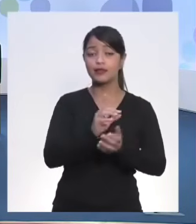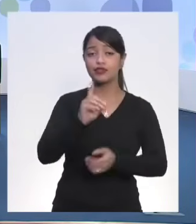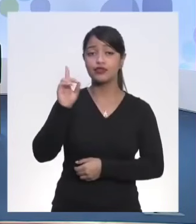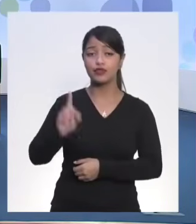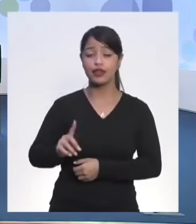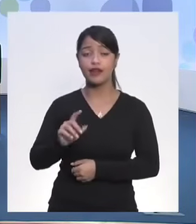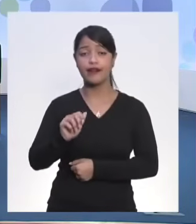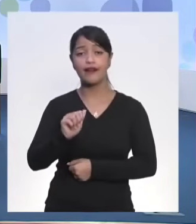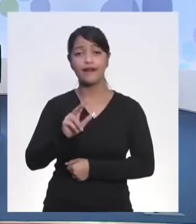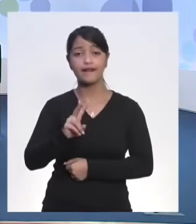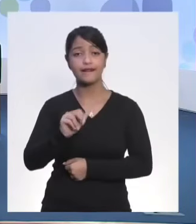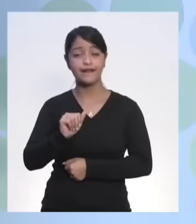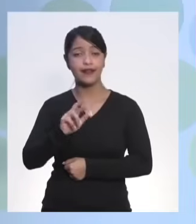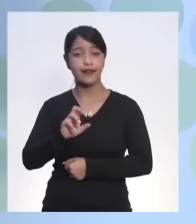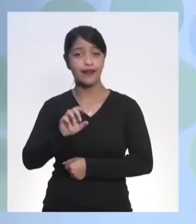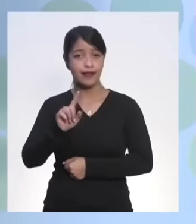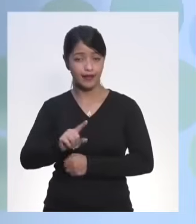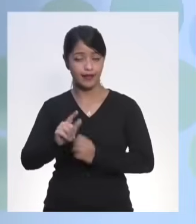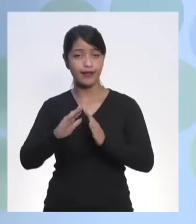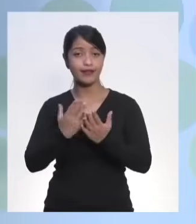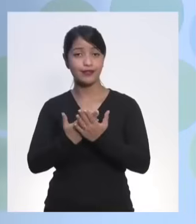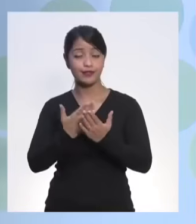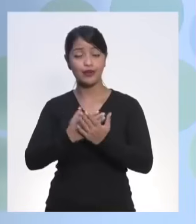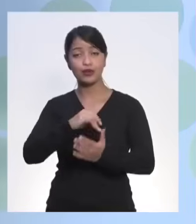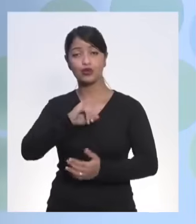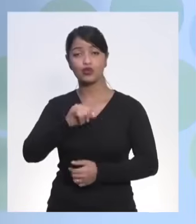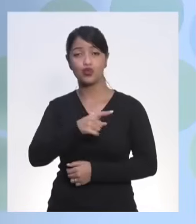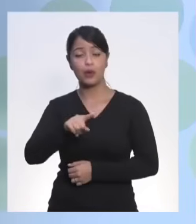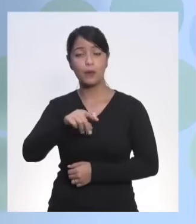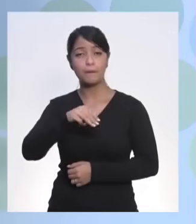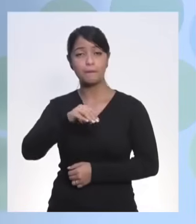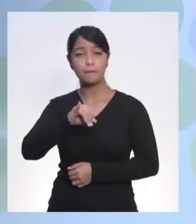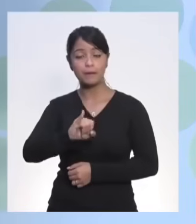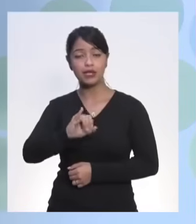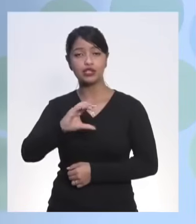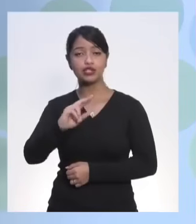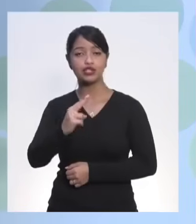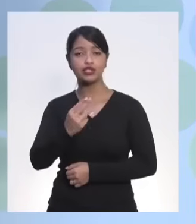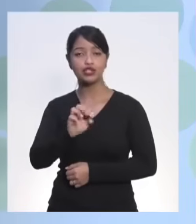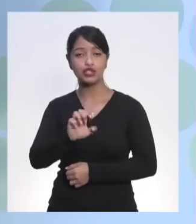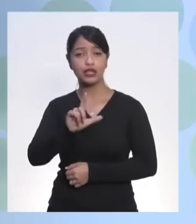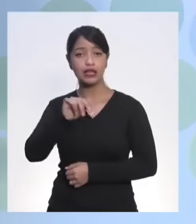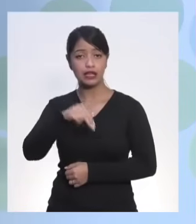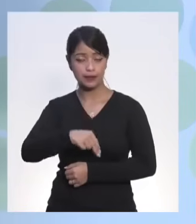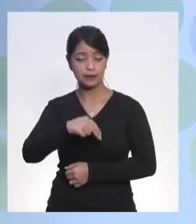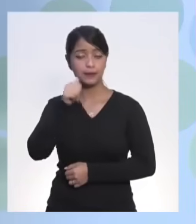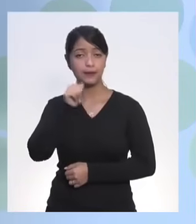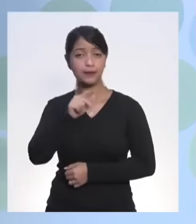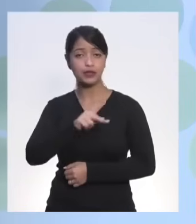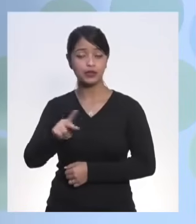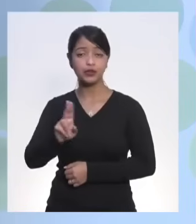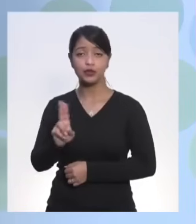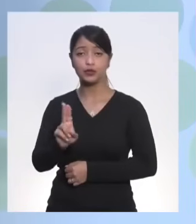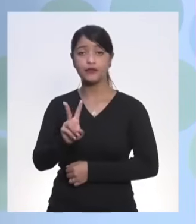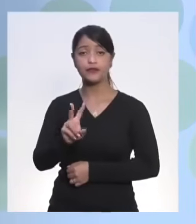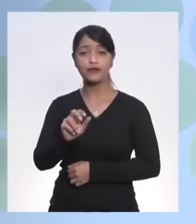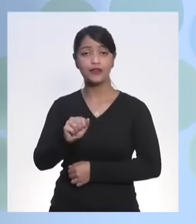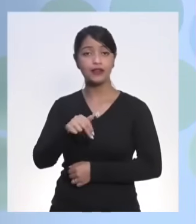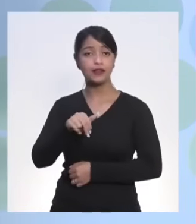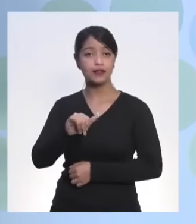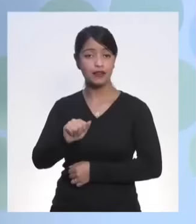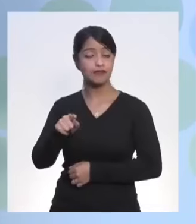de Avaré, Escola João Michelin, da professora Vânia Terezinha, que